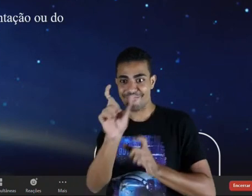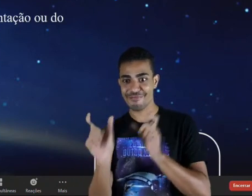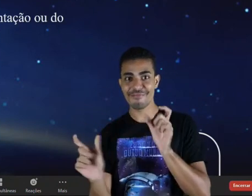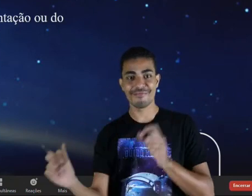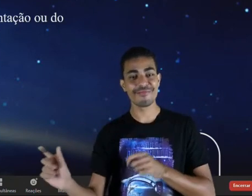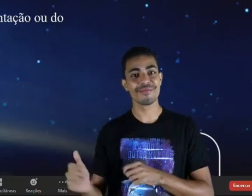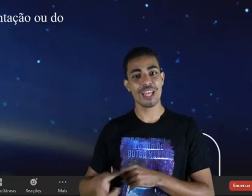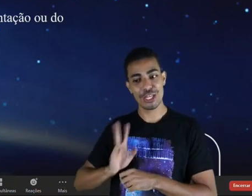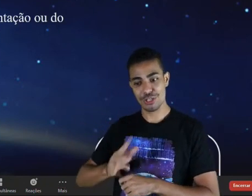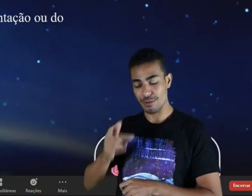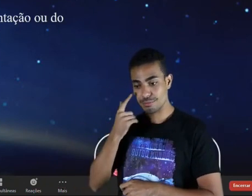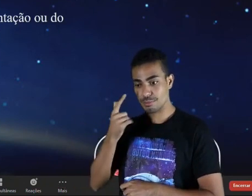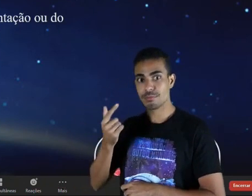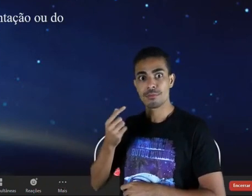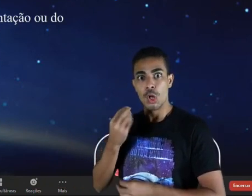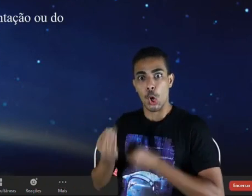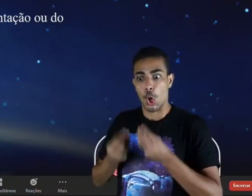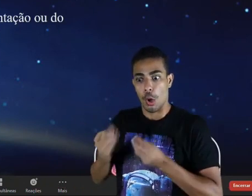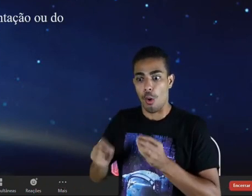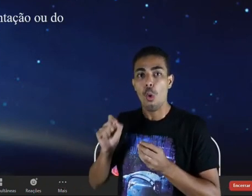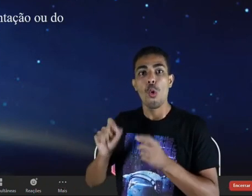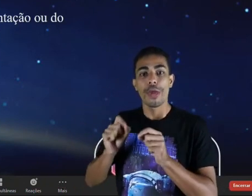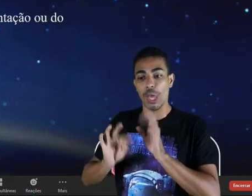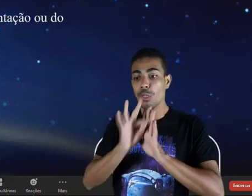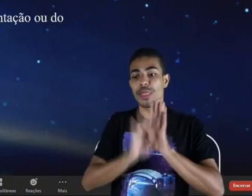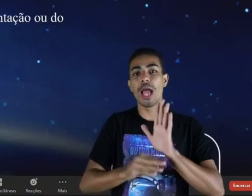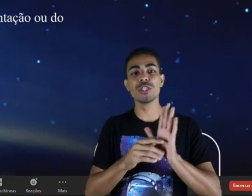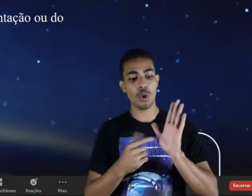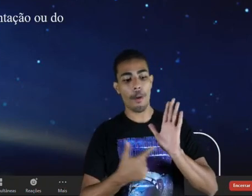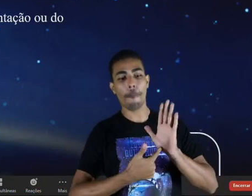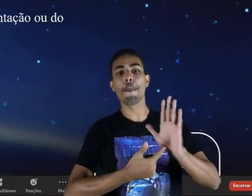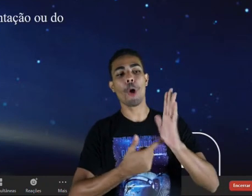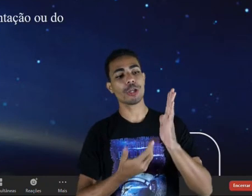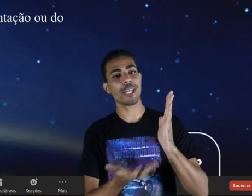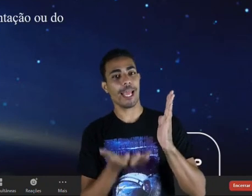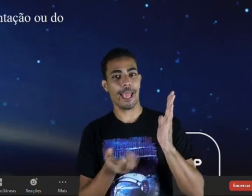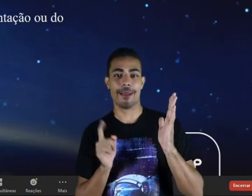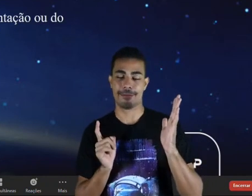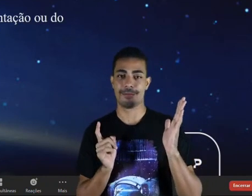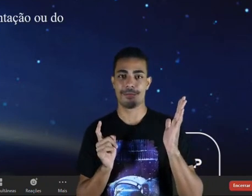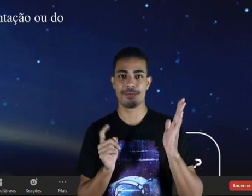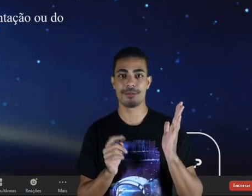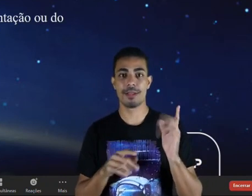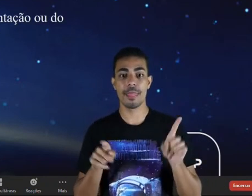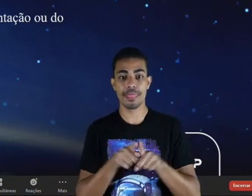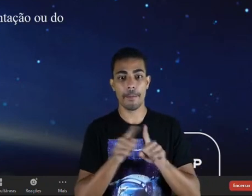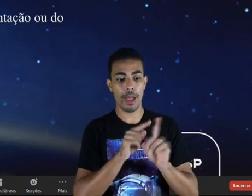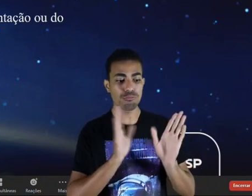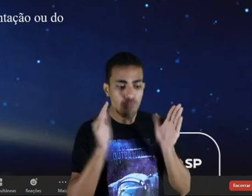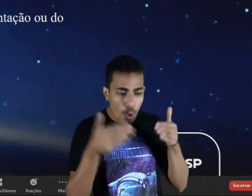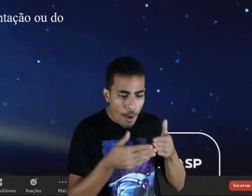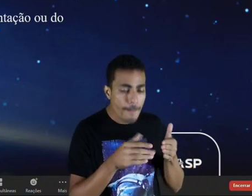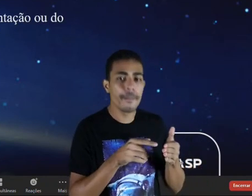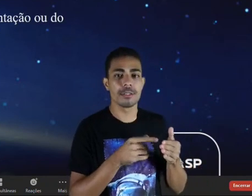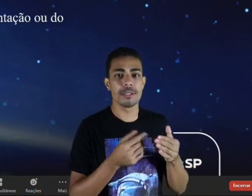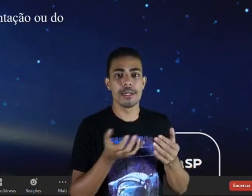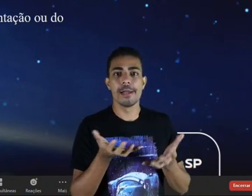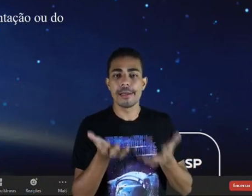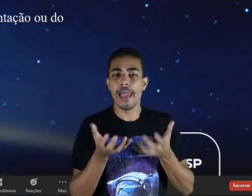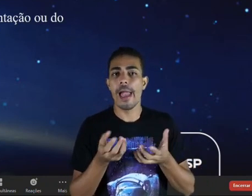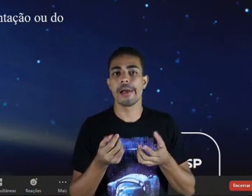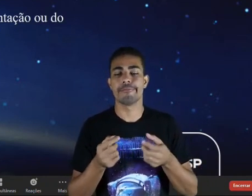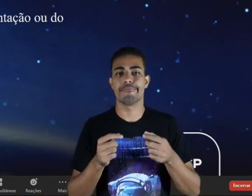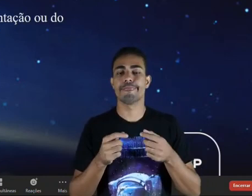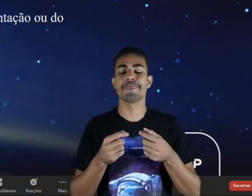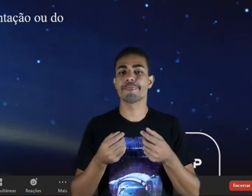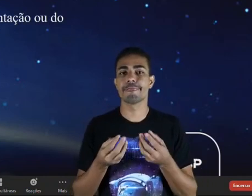o leitmotiv também te dá uma pista do que o texto está dizendo. Procure também fórmulas específicas, por exemplo, expressões que